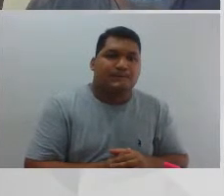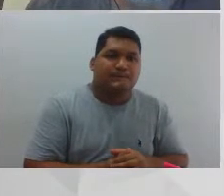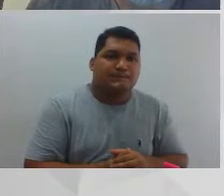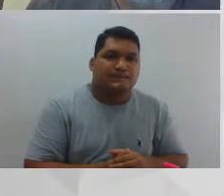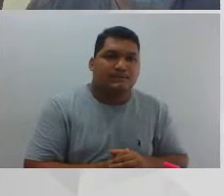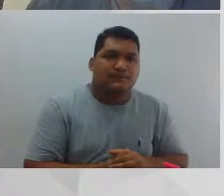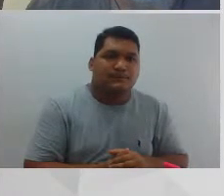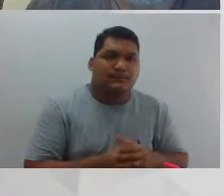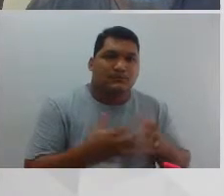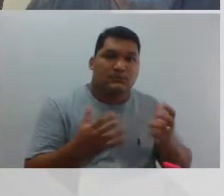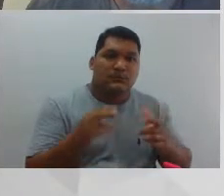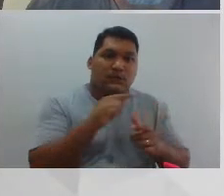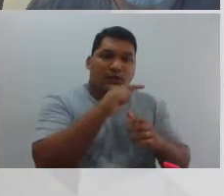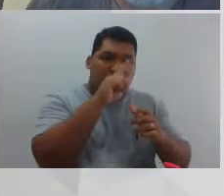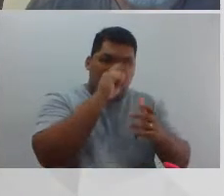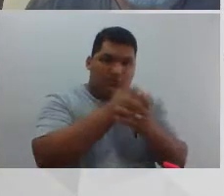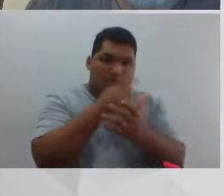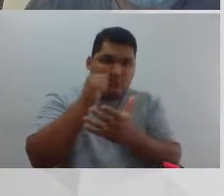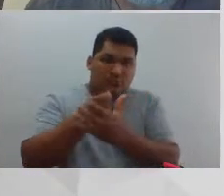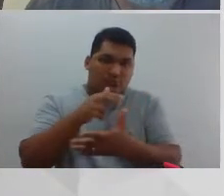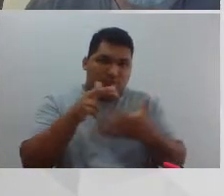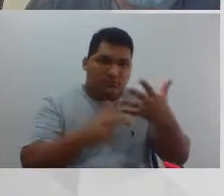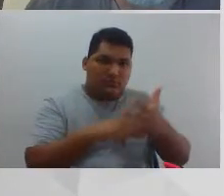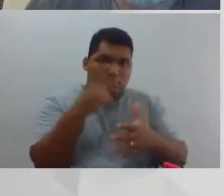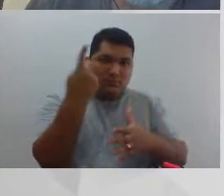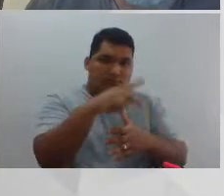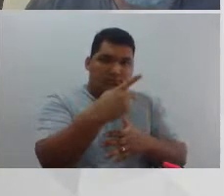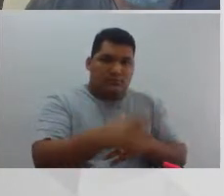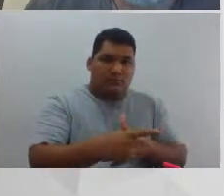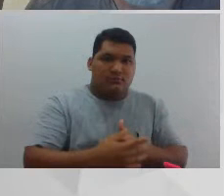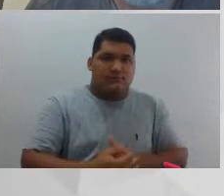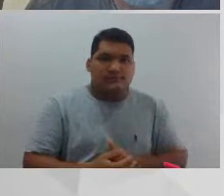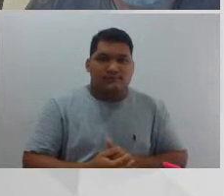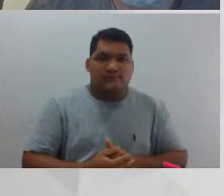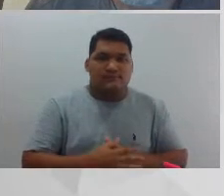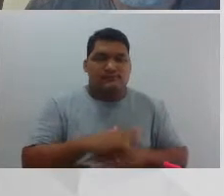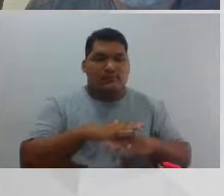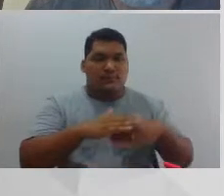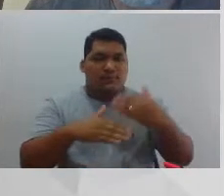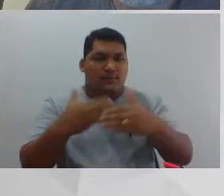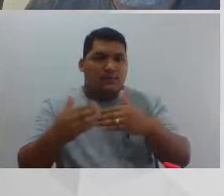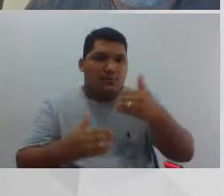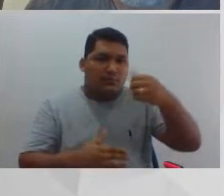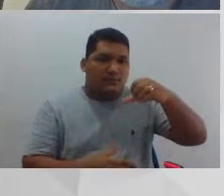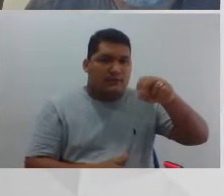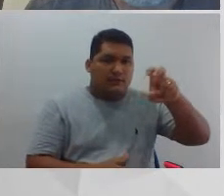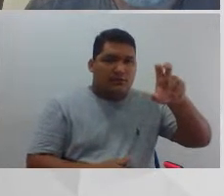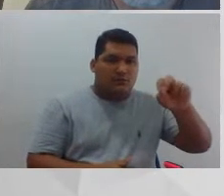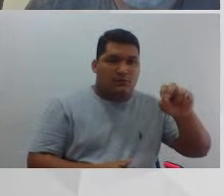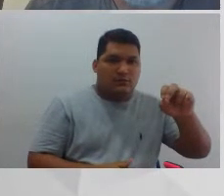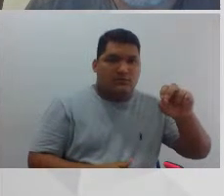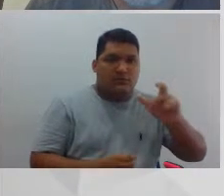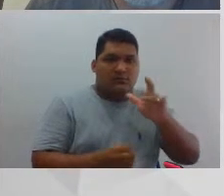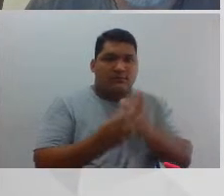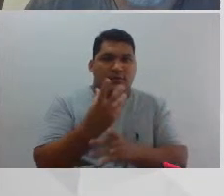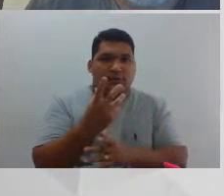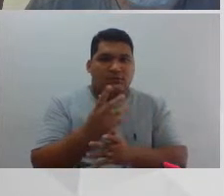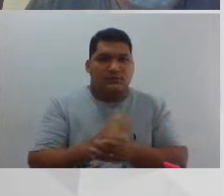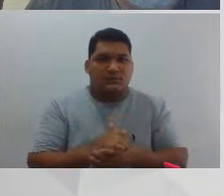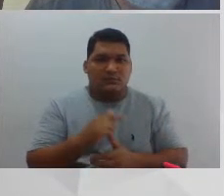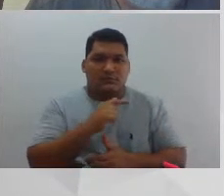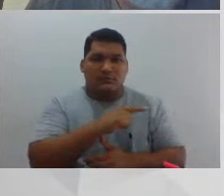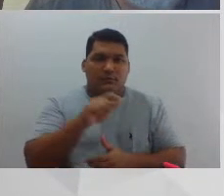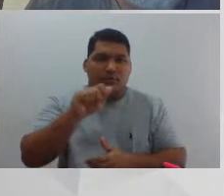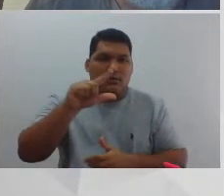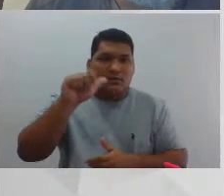quer que ela faça. Né? Em 50, né, apareceu o conceito do teste de Turing, uma máquina de Turing,